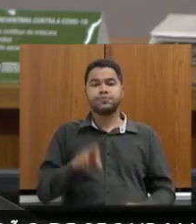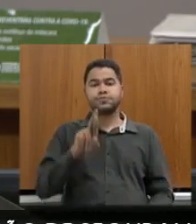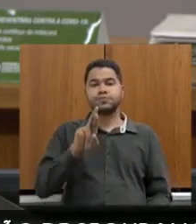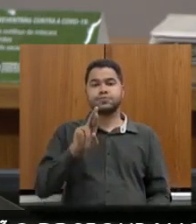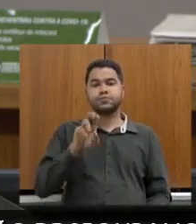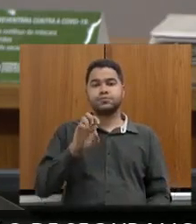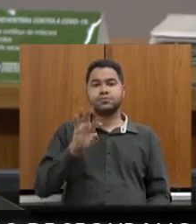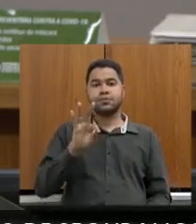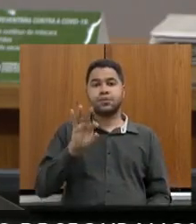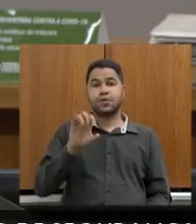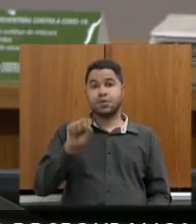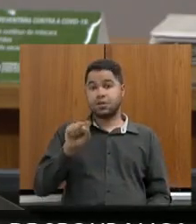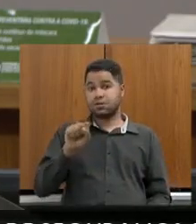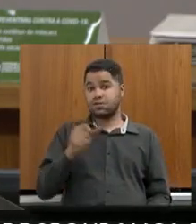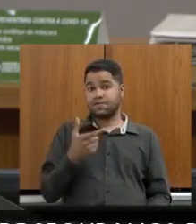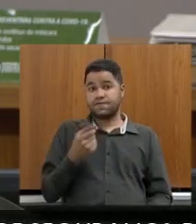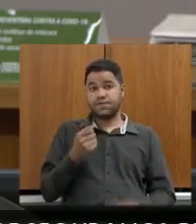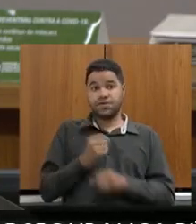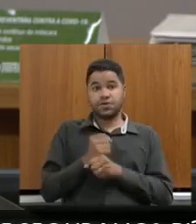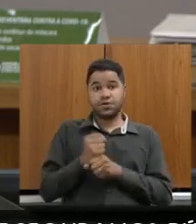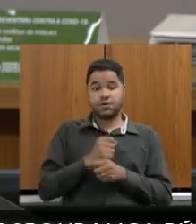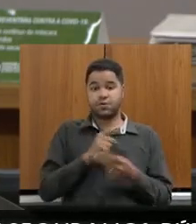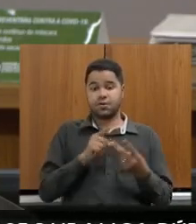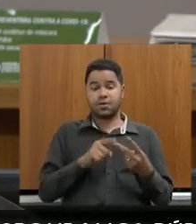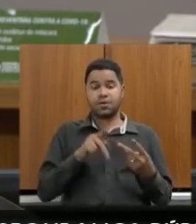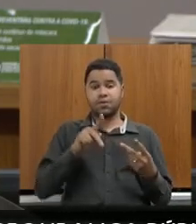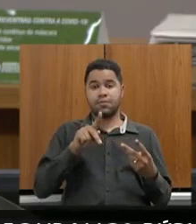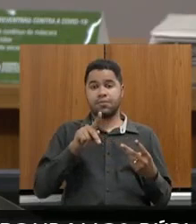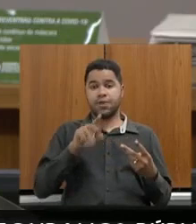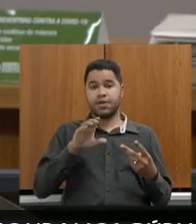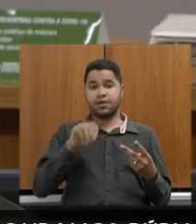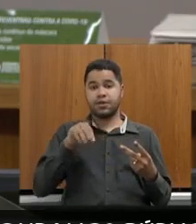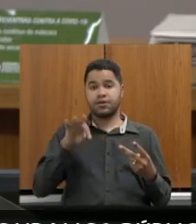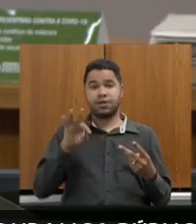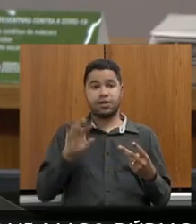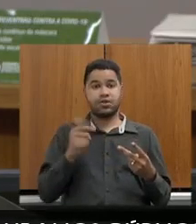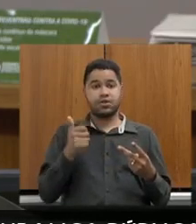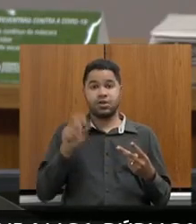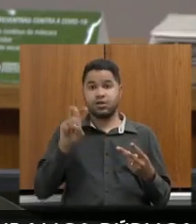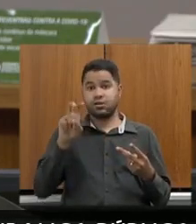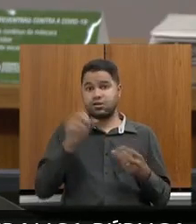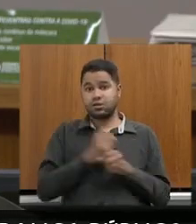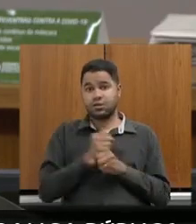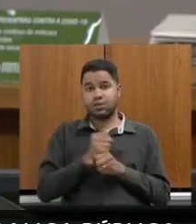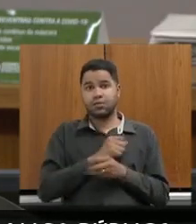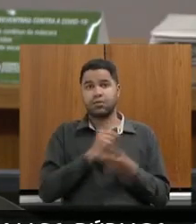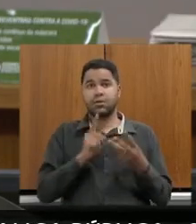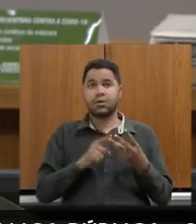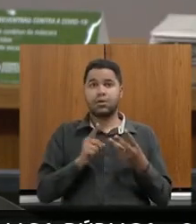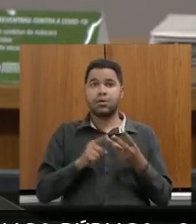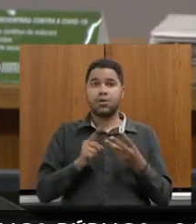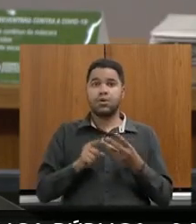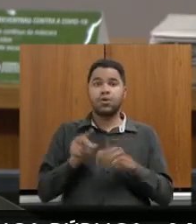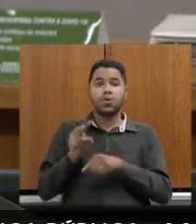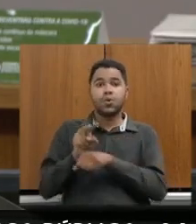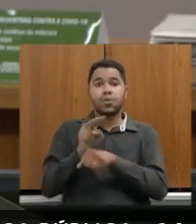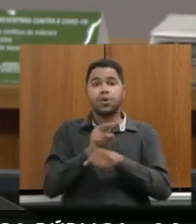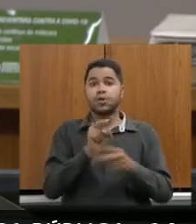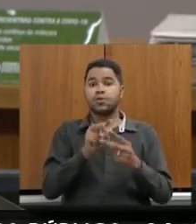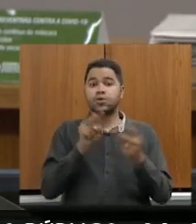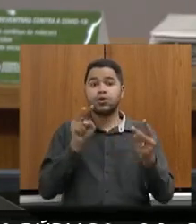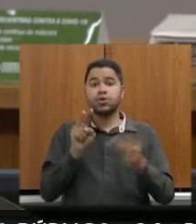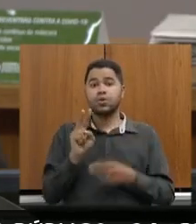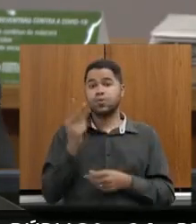tem 20 anos o PC net tem 15 anos e o plantão digital tem dois